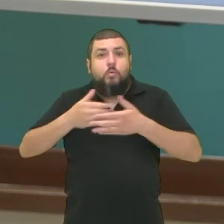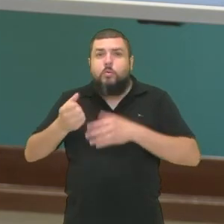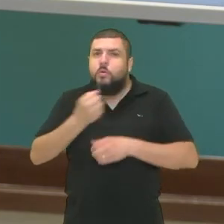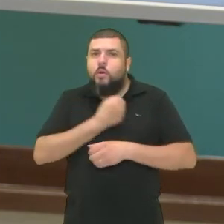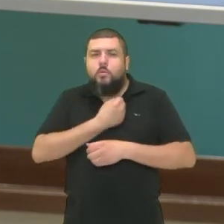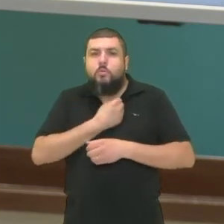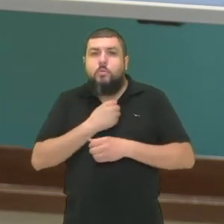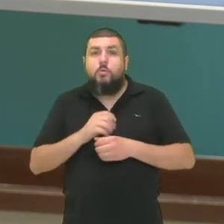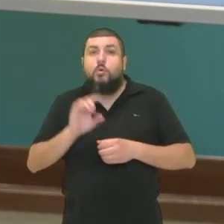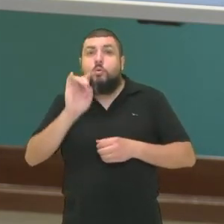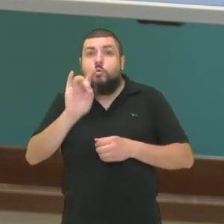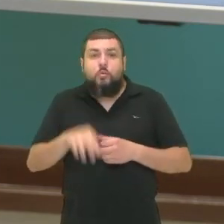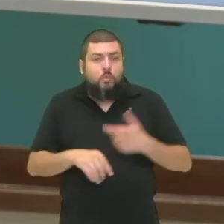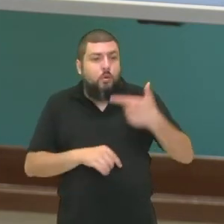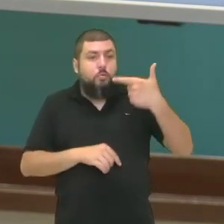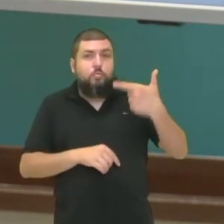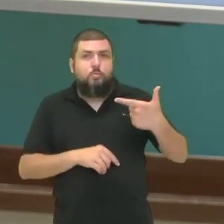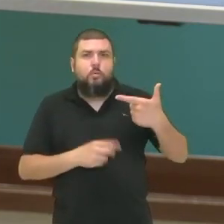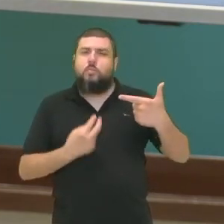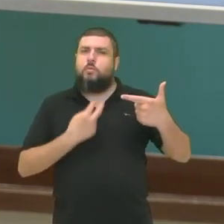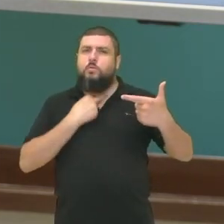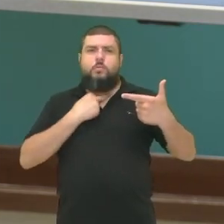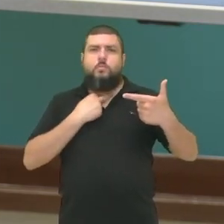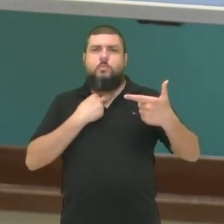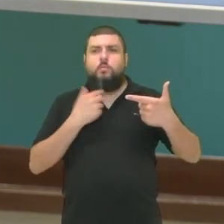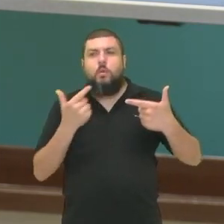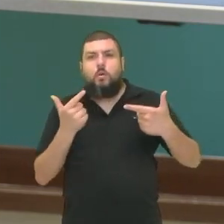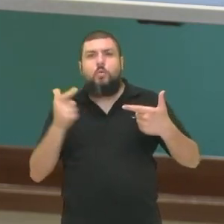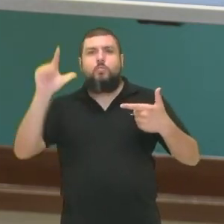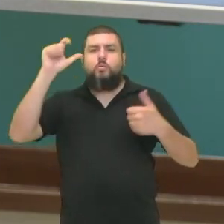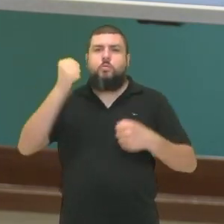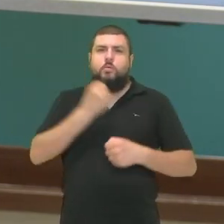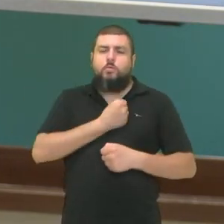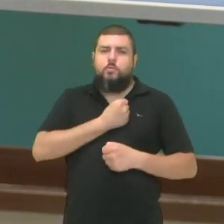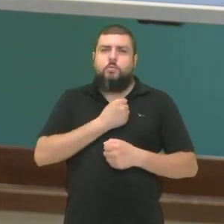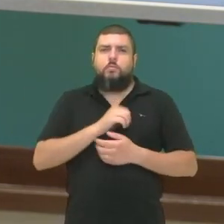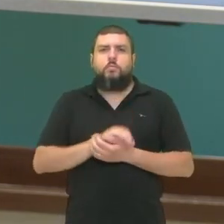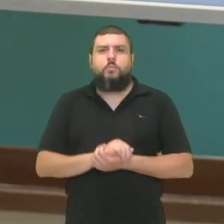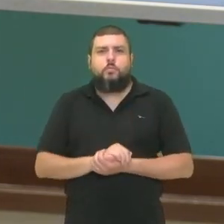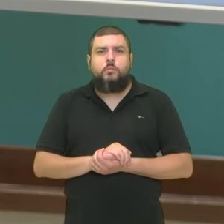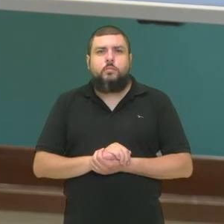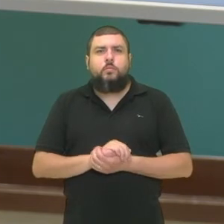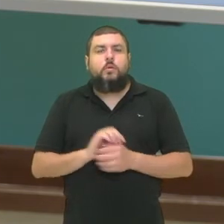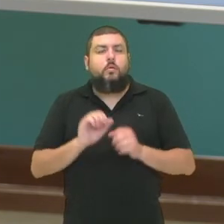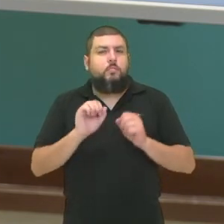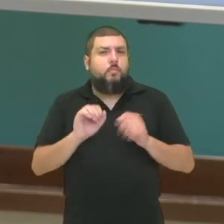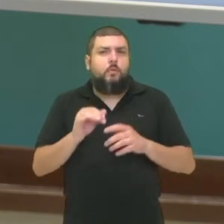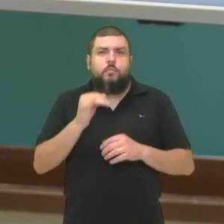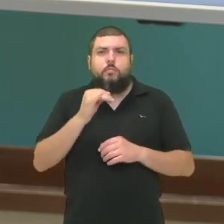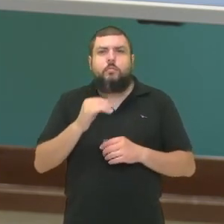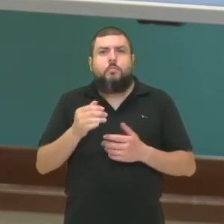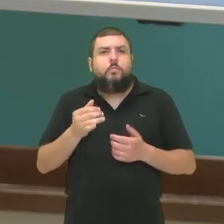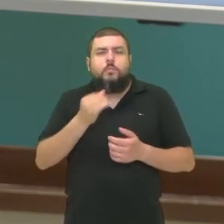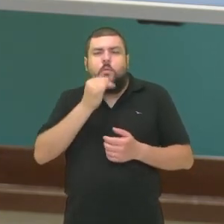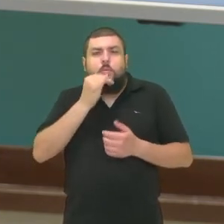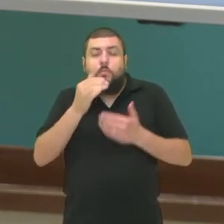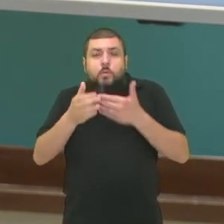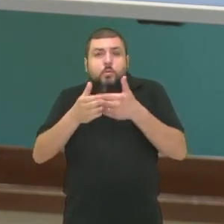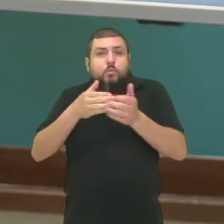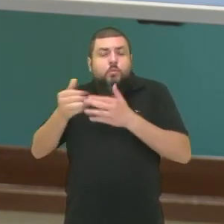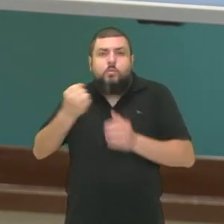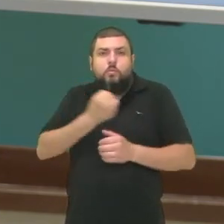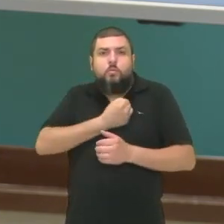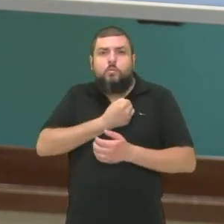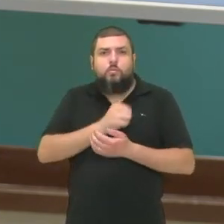2 vai dar um triângulo. Então, nós temos infinitas respostas que poderiam ser um caso particular. Nesse caso